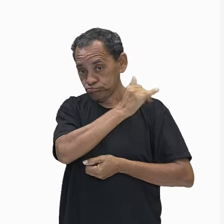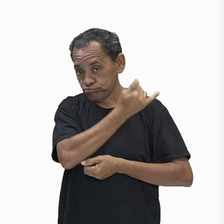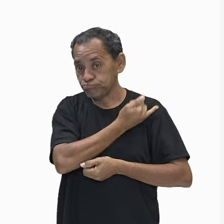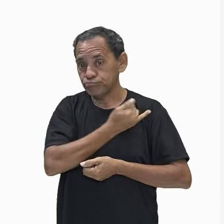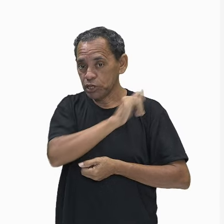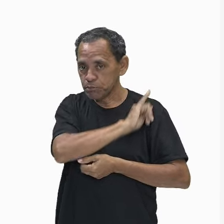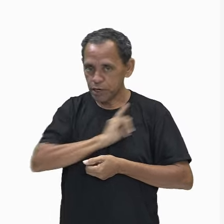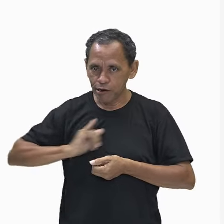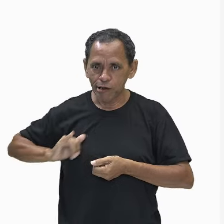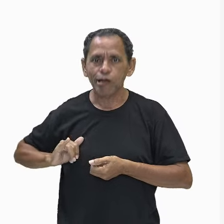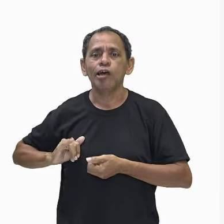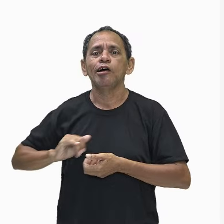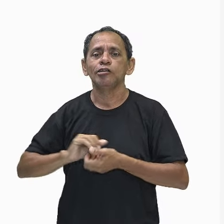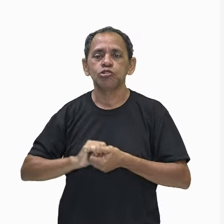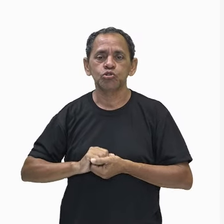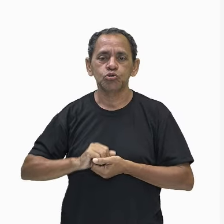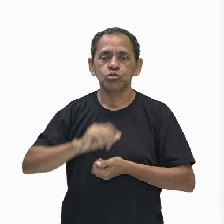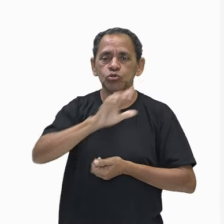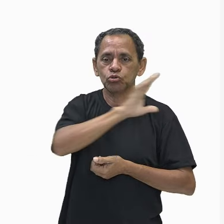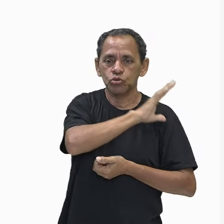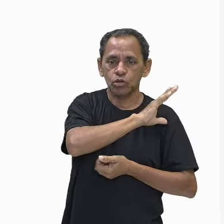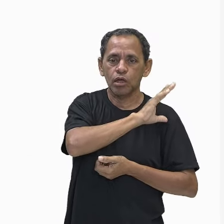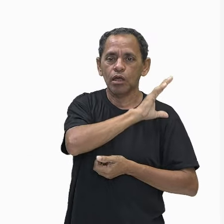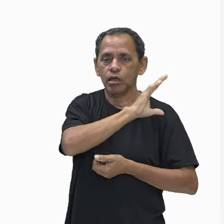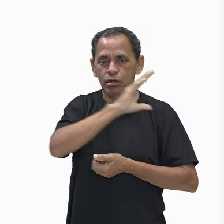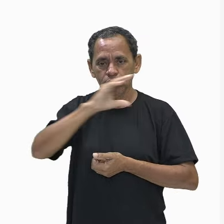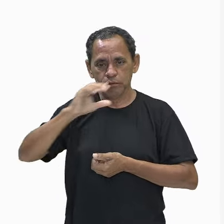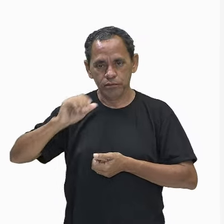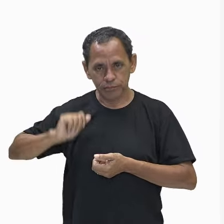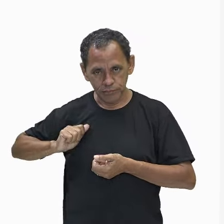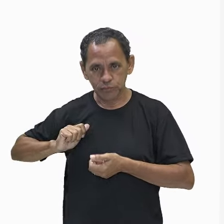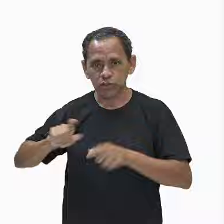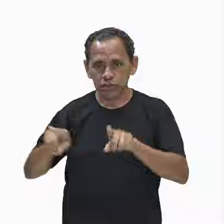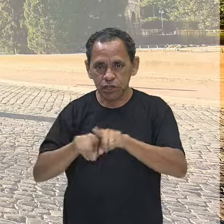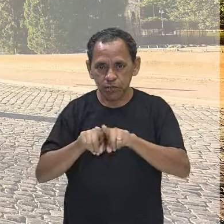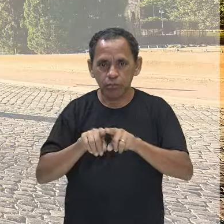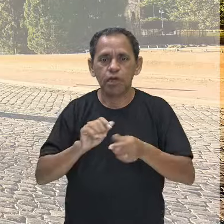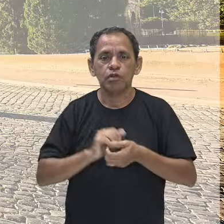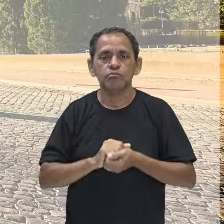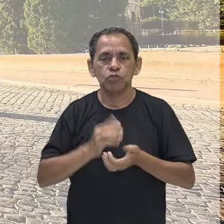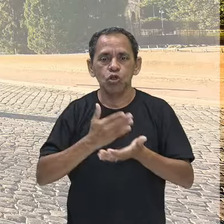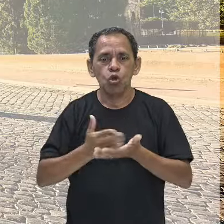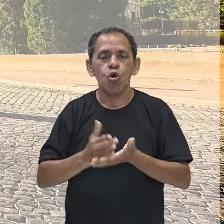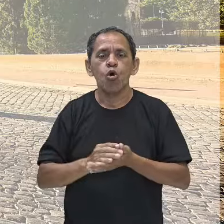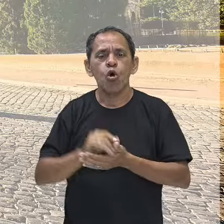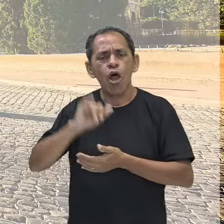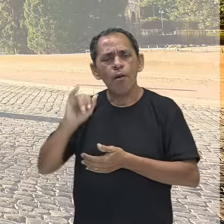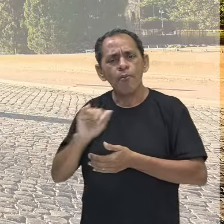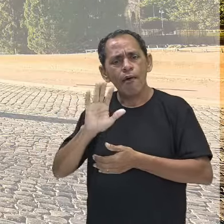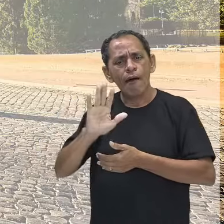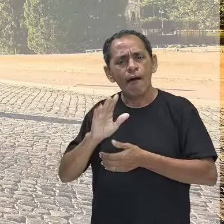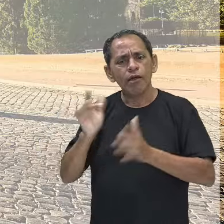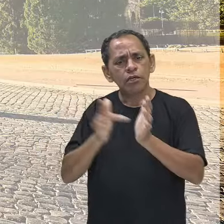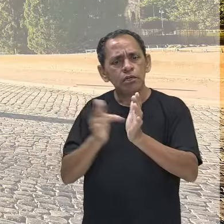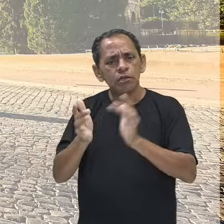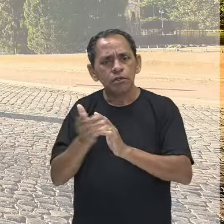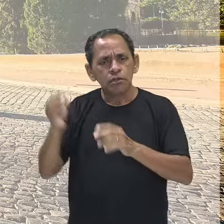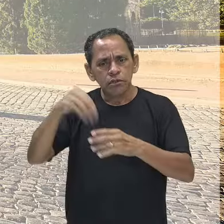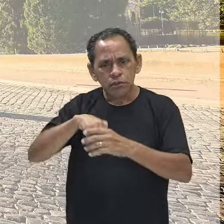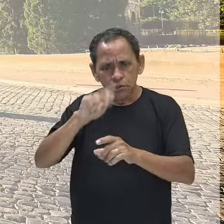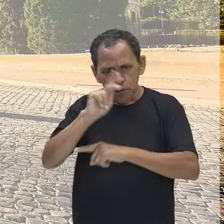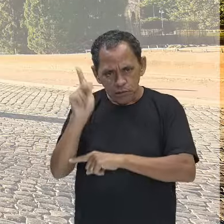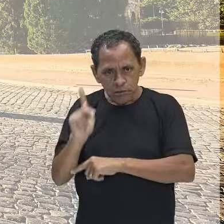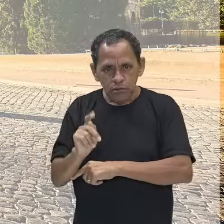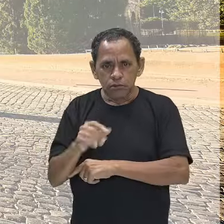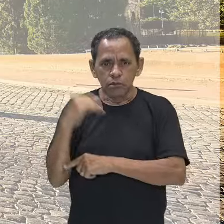313 a.C. Gente, a figura de Jesus Cristo dentro da história romana e também da nossa história, ela é tão